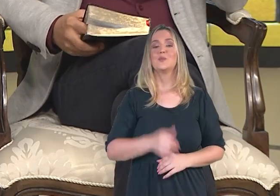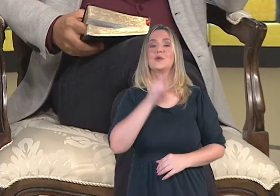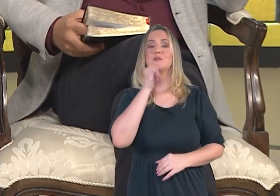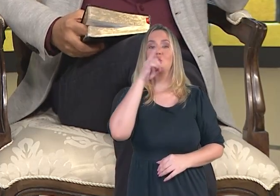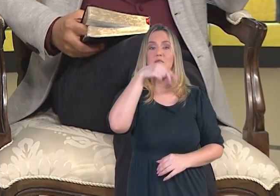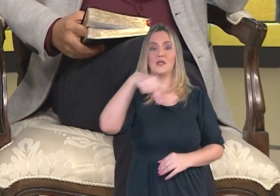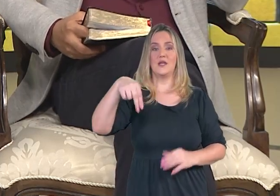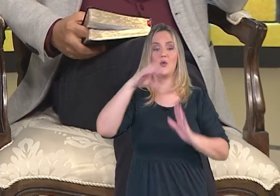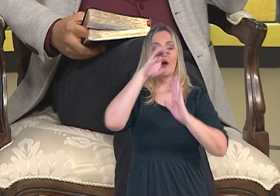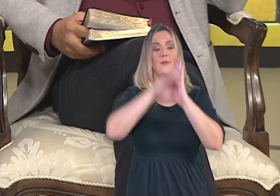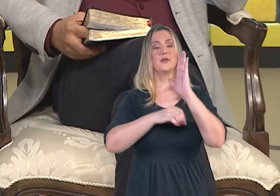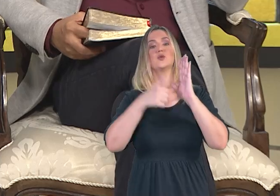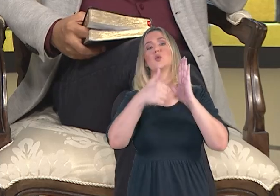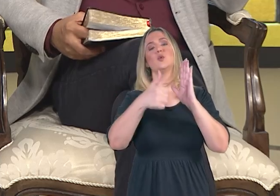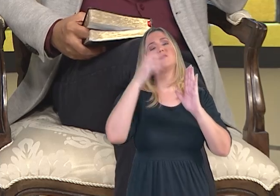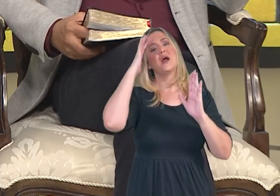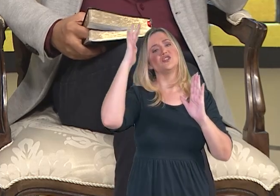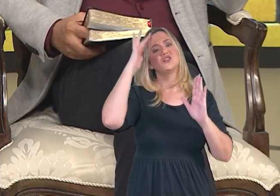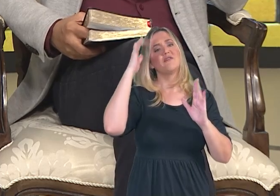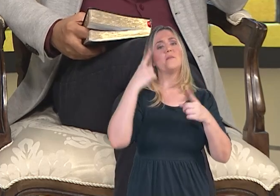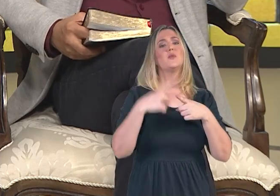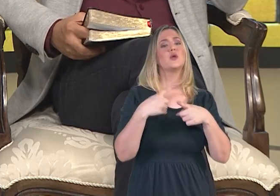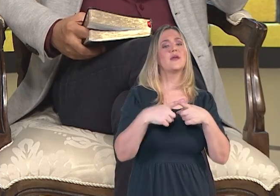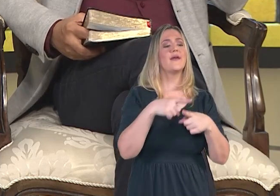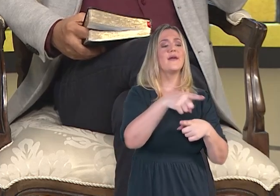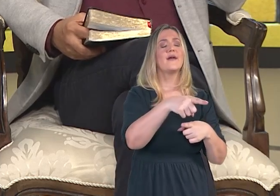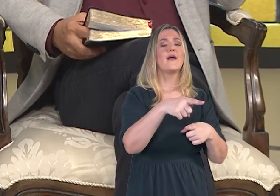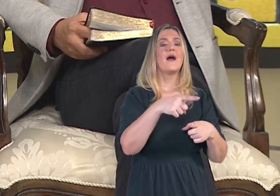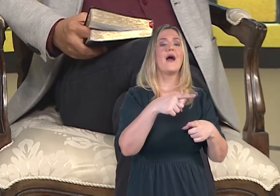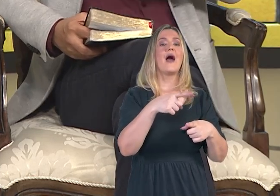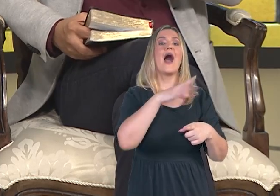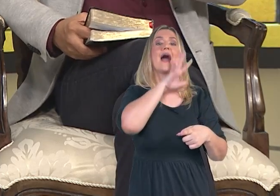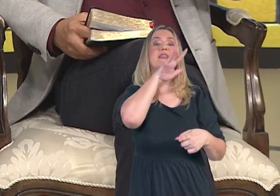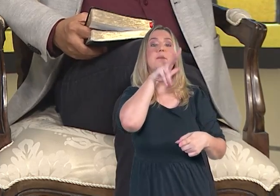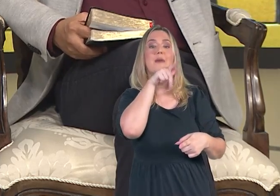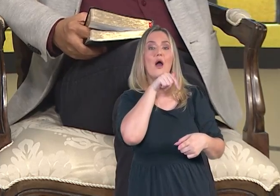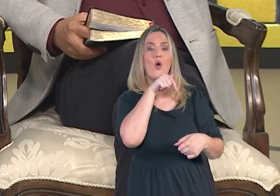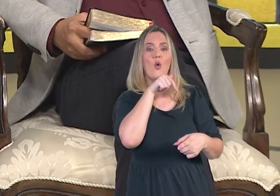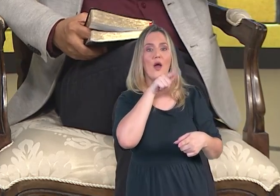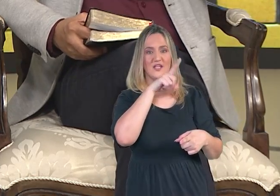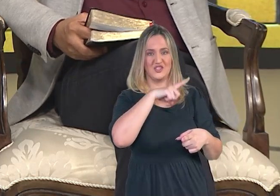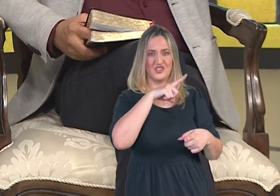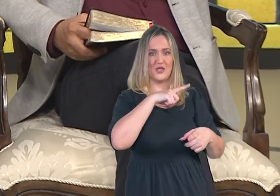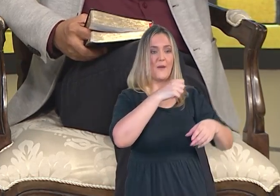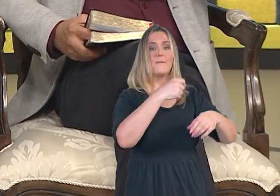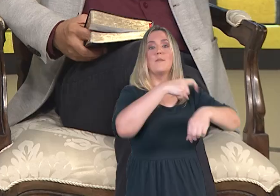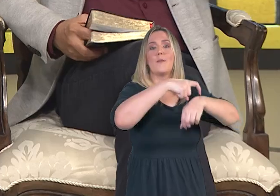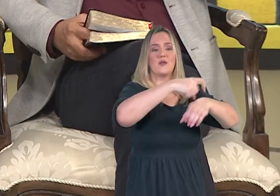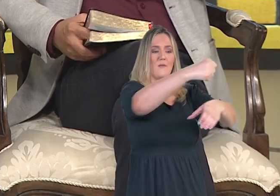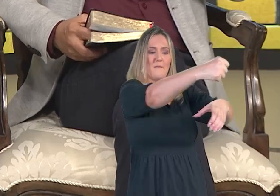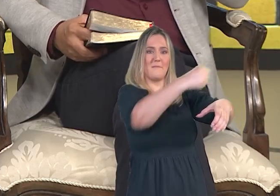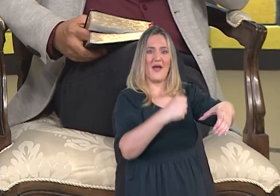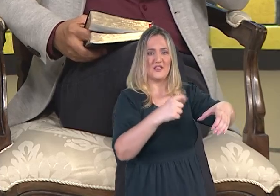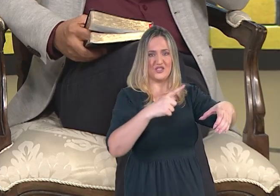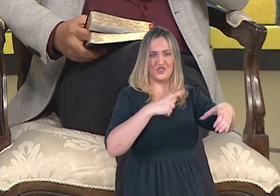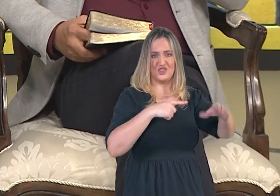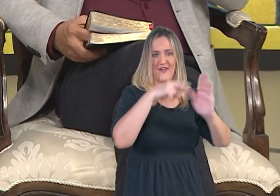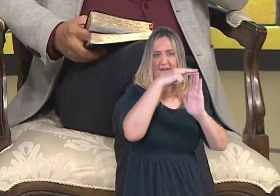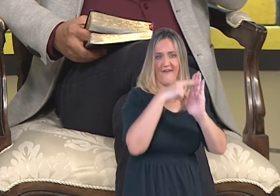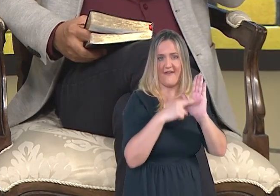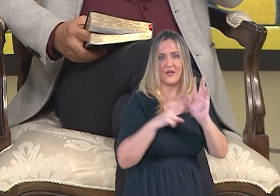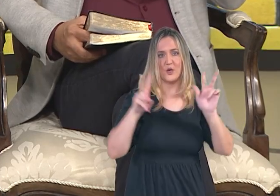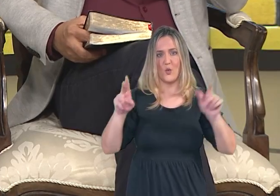especular que, em Daniel capítulo 1, eles não comeram carne porque os animais não eram abatidos segundo as regras, as leis da norma